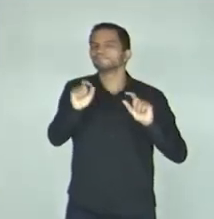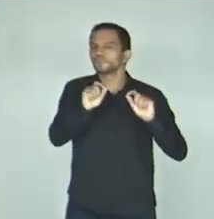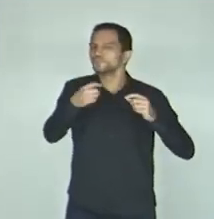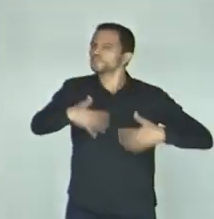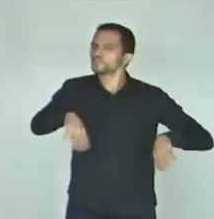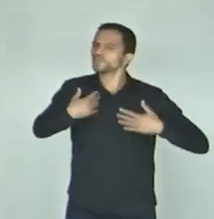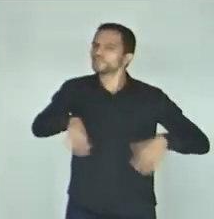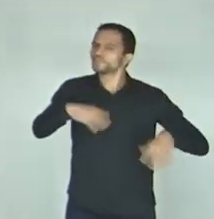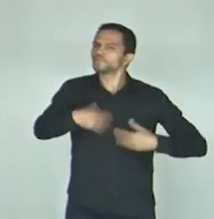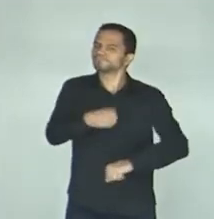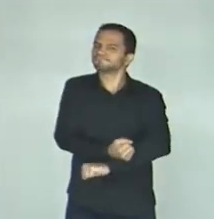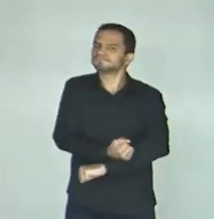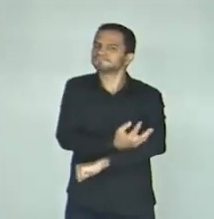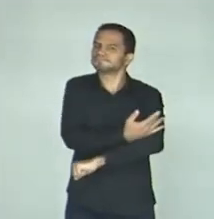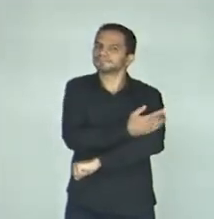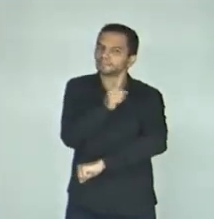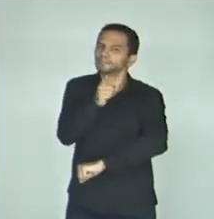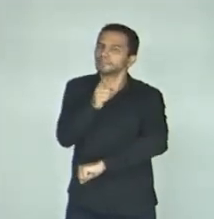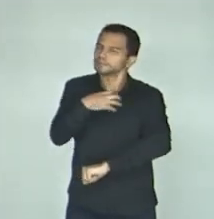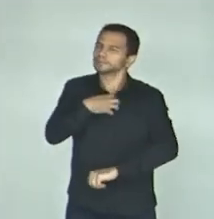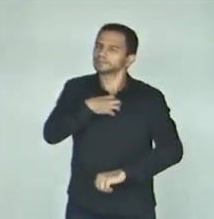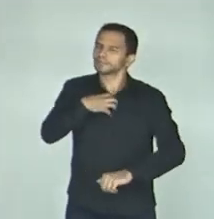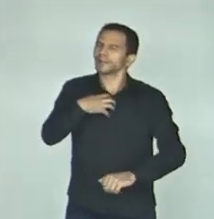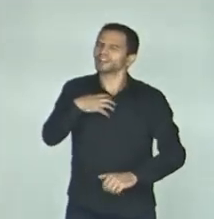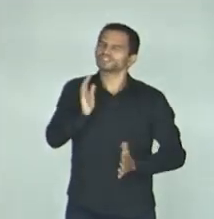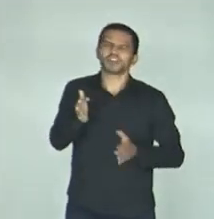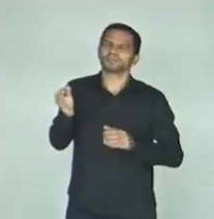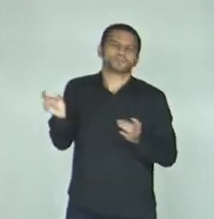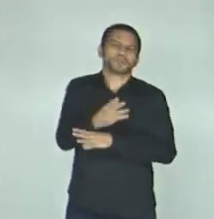muito para você que tá vivendo algum tipo de sucesso